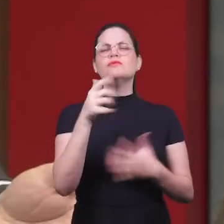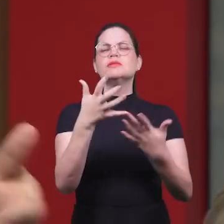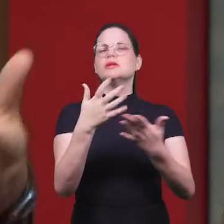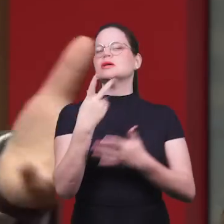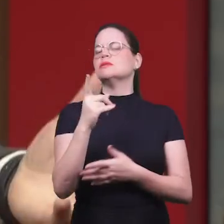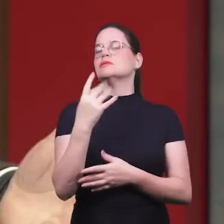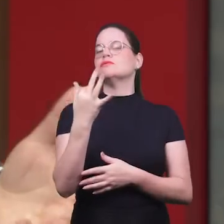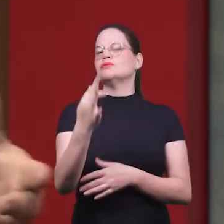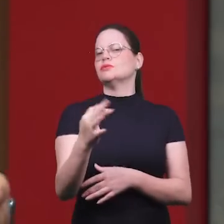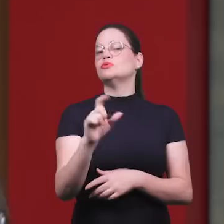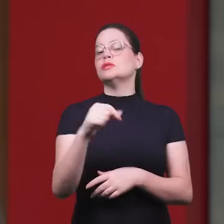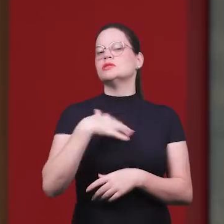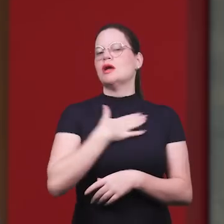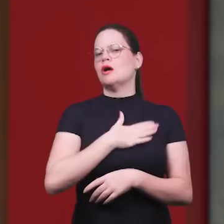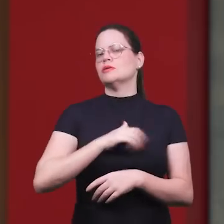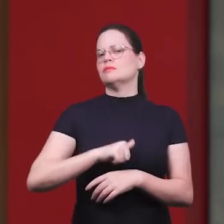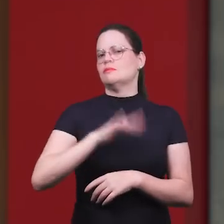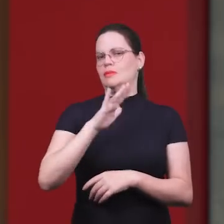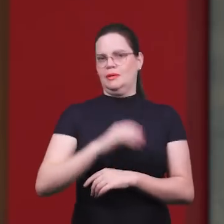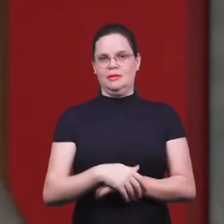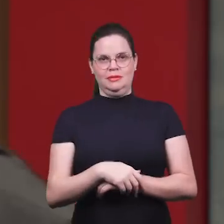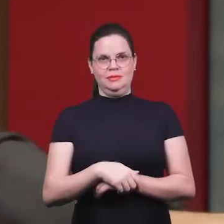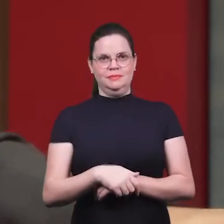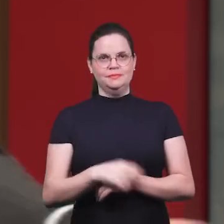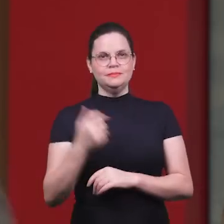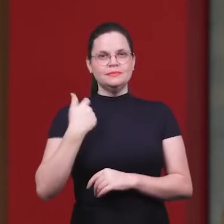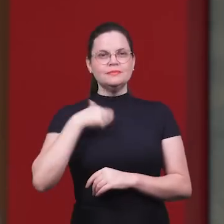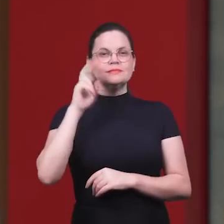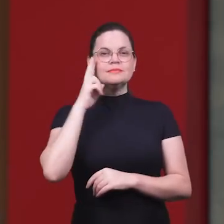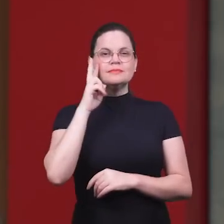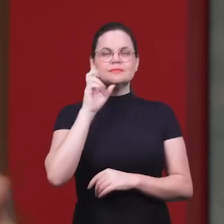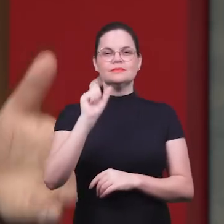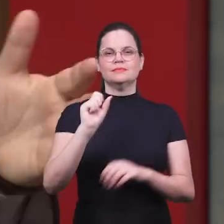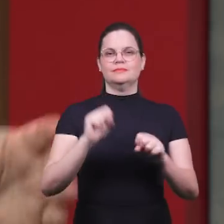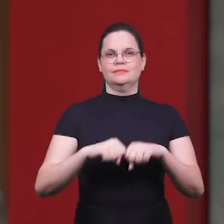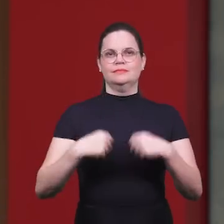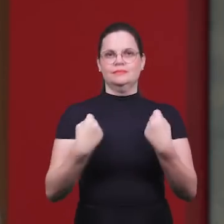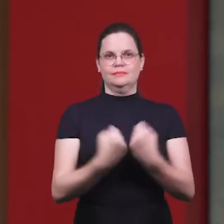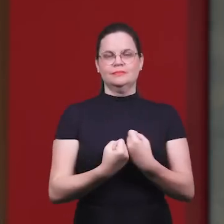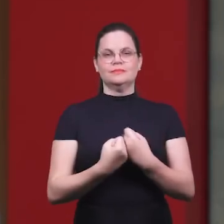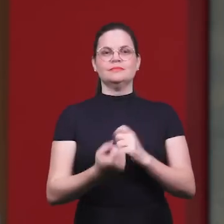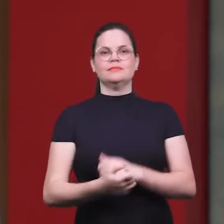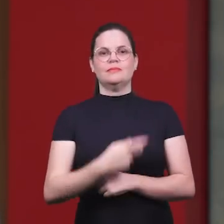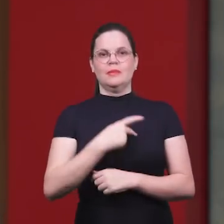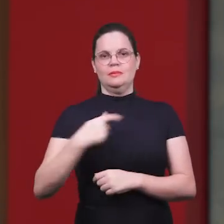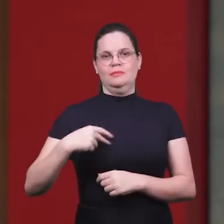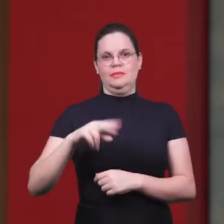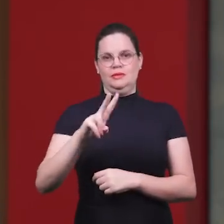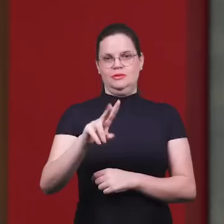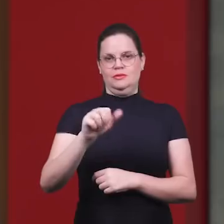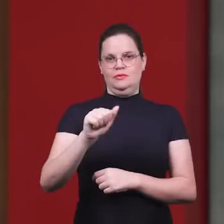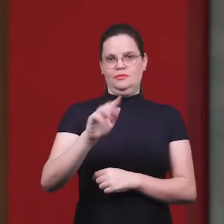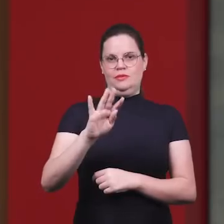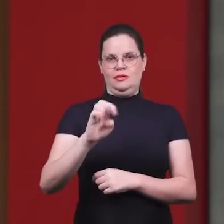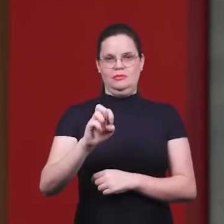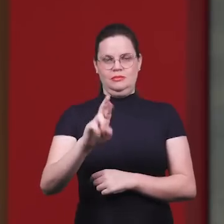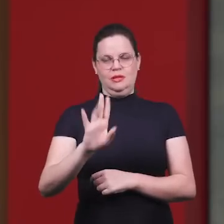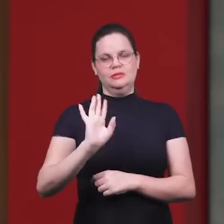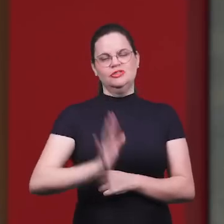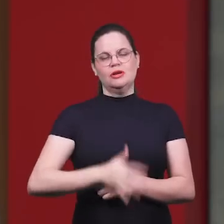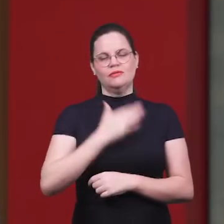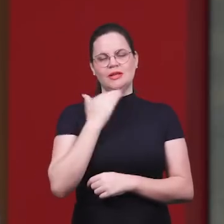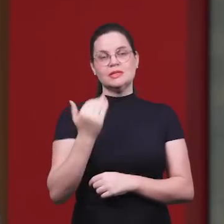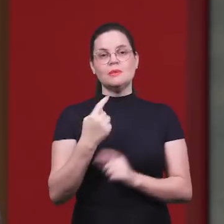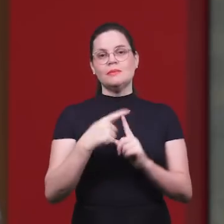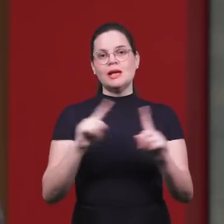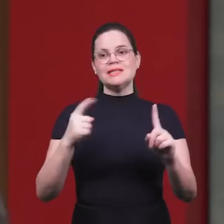futuro. A gente chama isso, e eu me lembro até de num seminário que o saudoso pastor Walter Babo trouxe a palavra que a gente usa